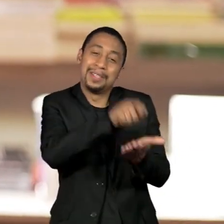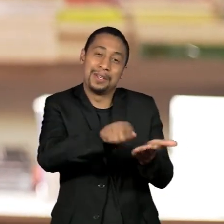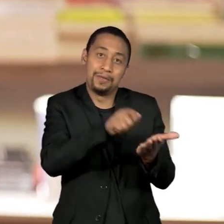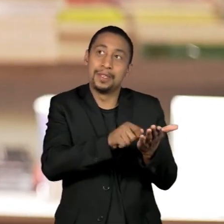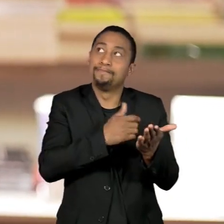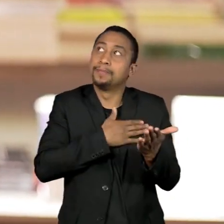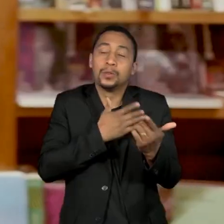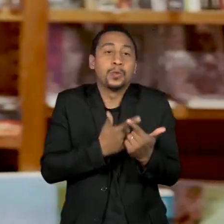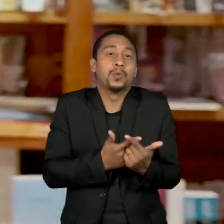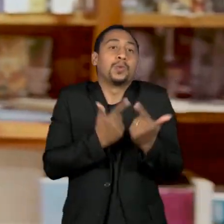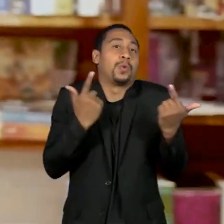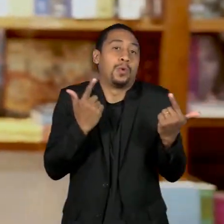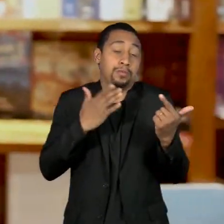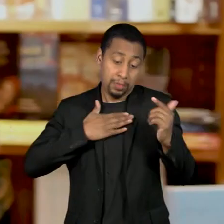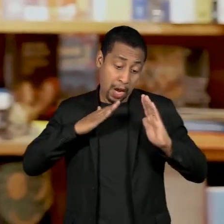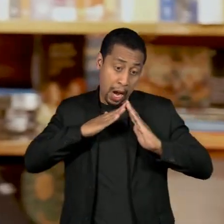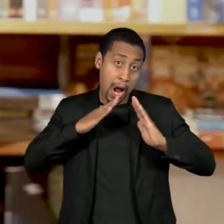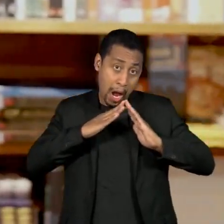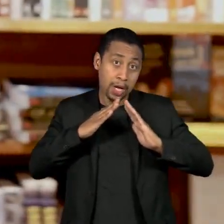em um lar